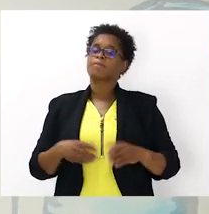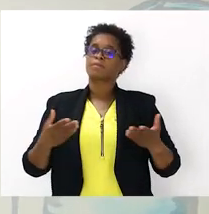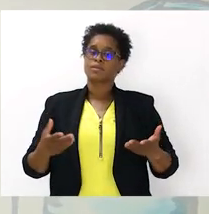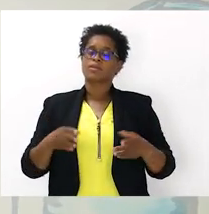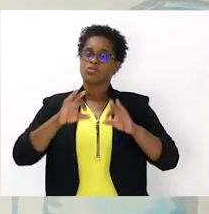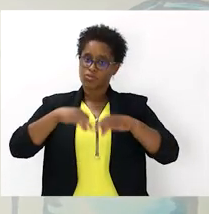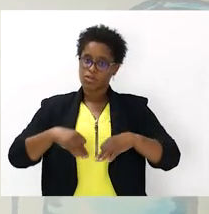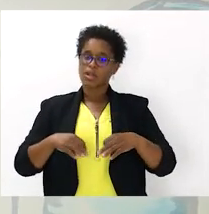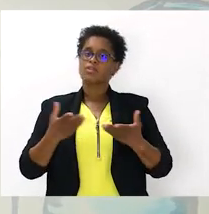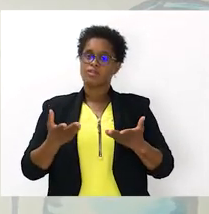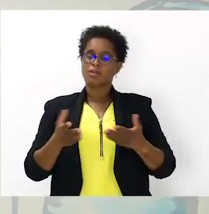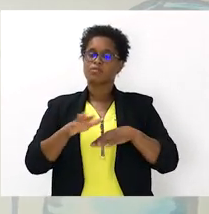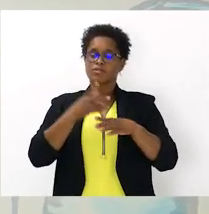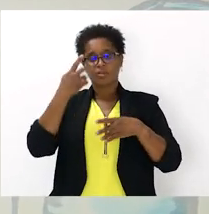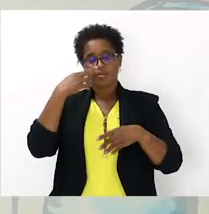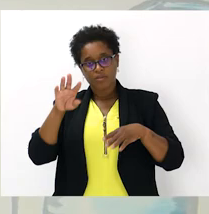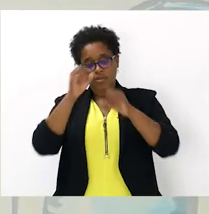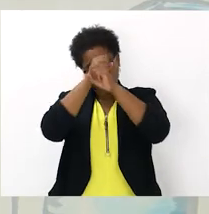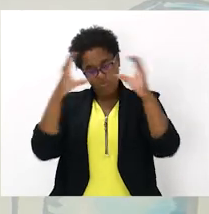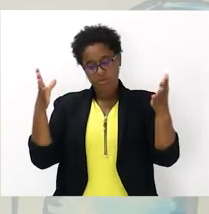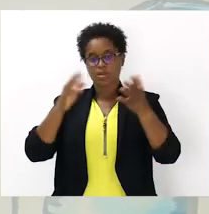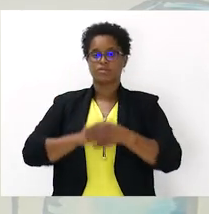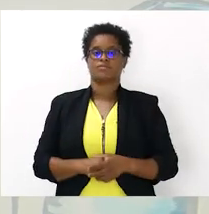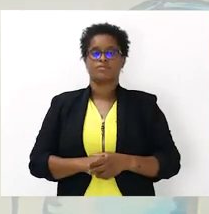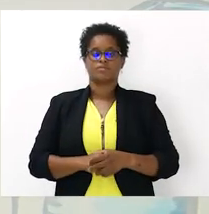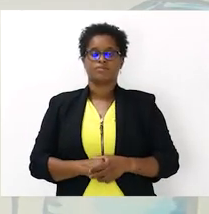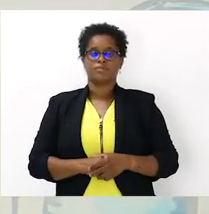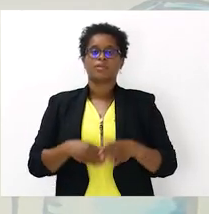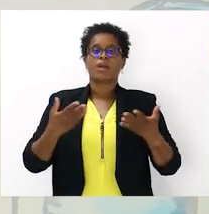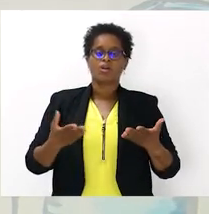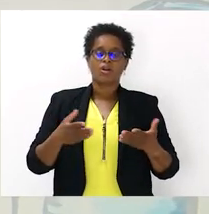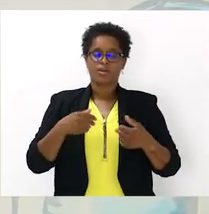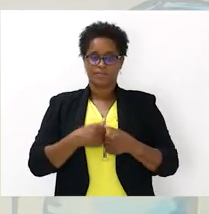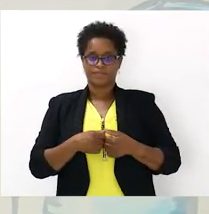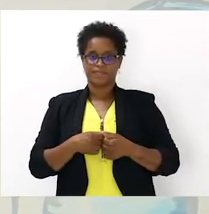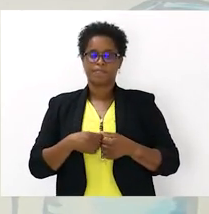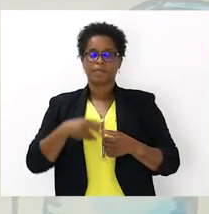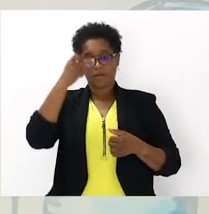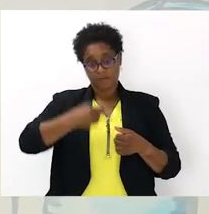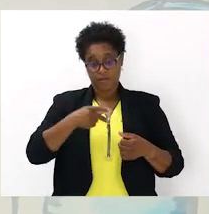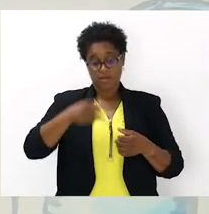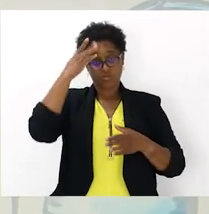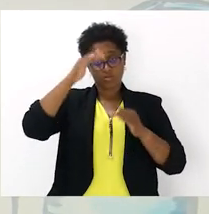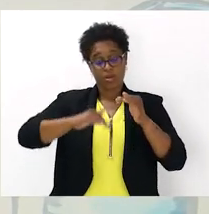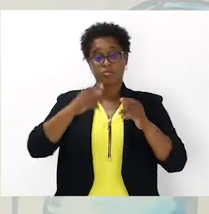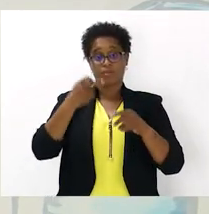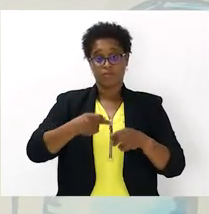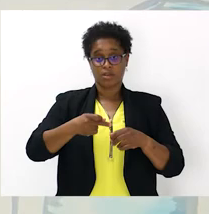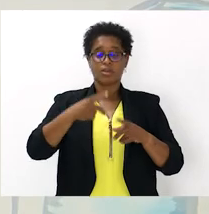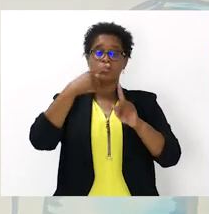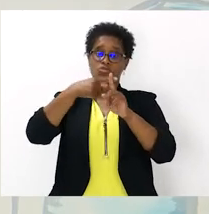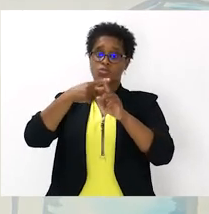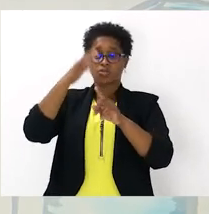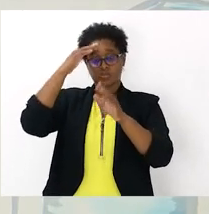certo? E no final vamos tirar conclusão. Ok? Bem, vamos manter a base, certo? E somar o